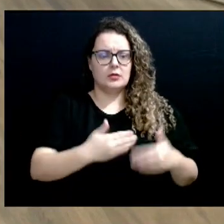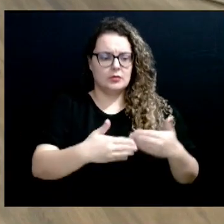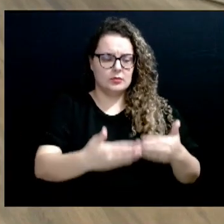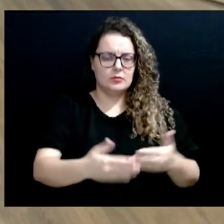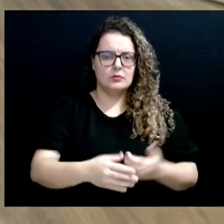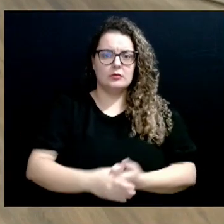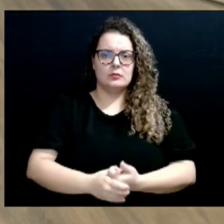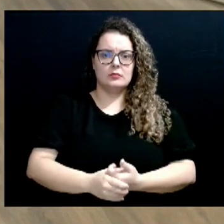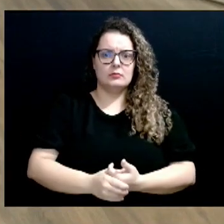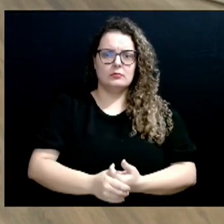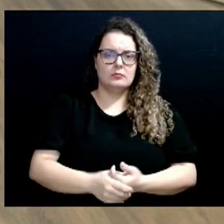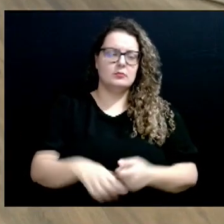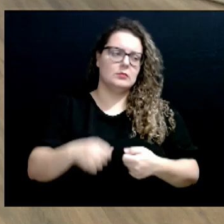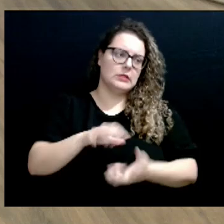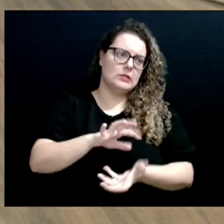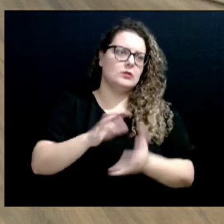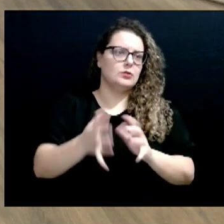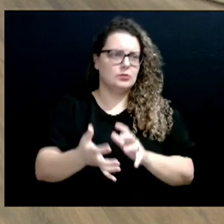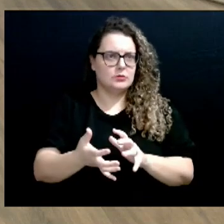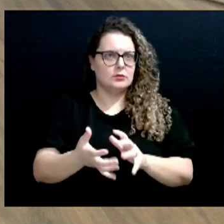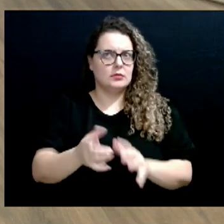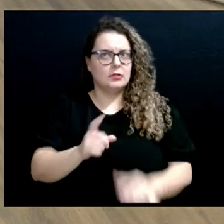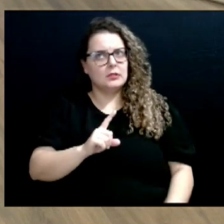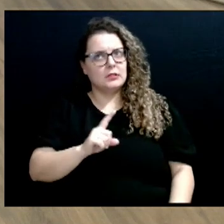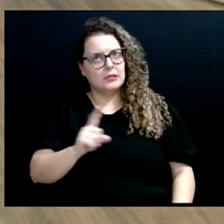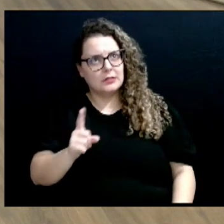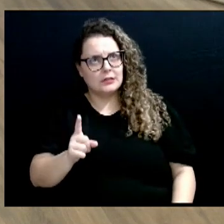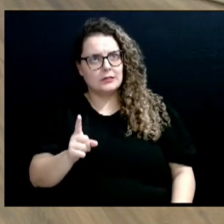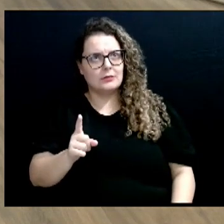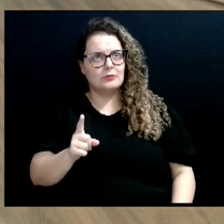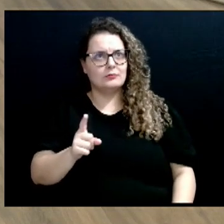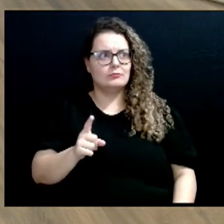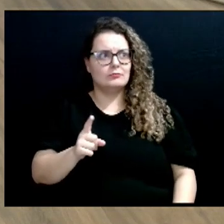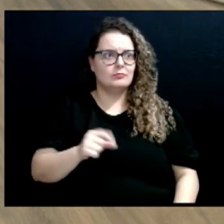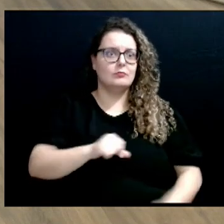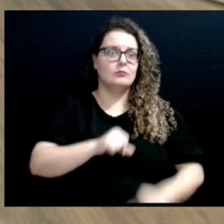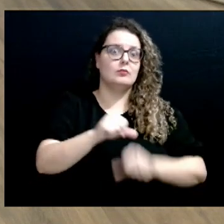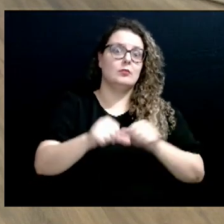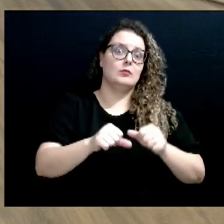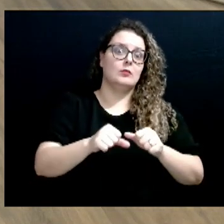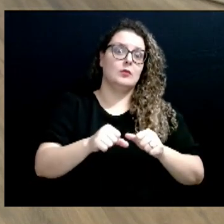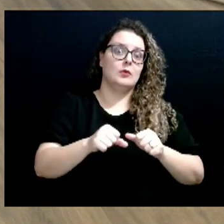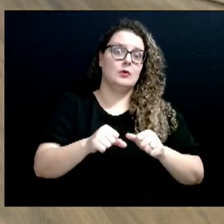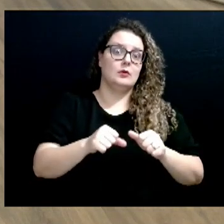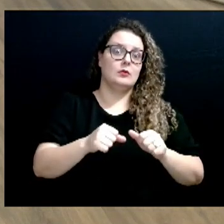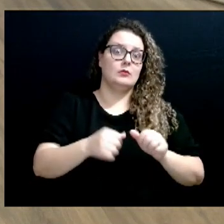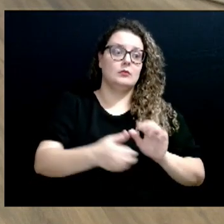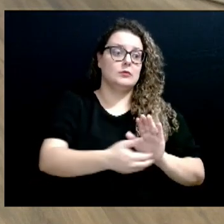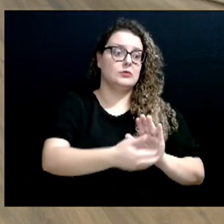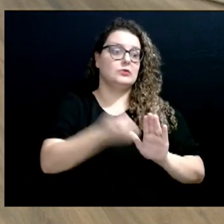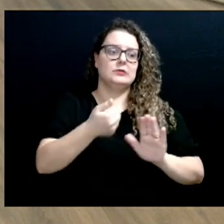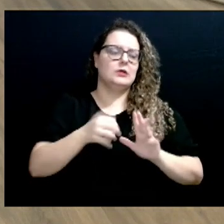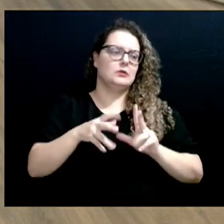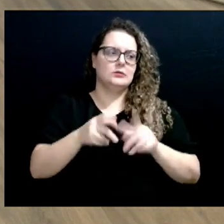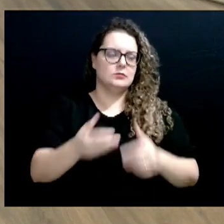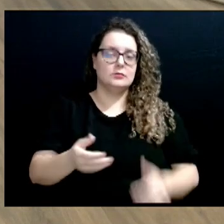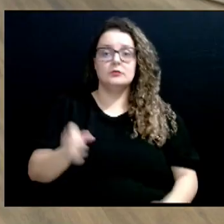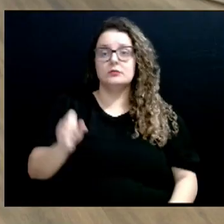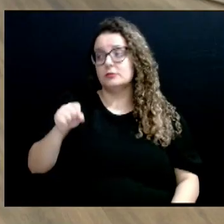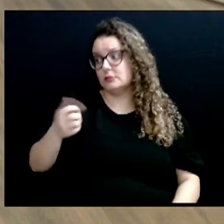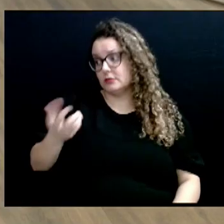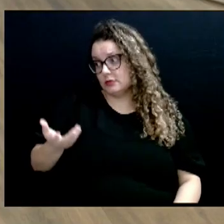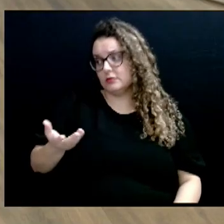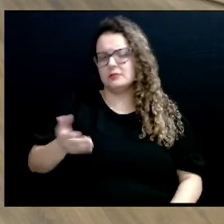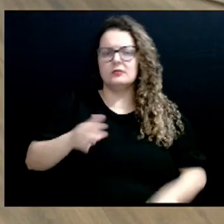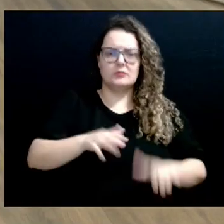reforma e não uma mudança tão drástica, né? Não tirar de uma vez. Sim. Mas talvez regulamentar